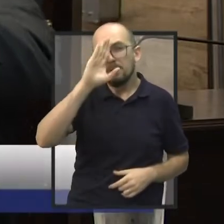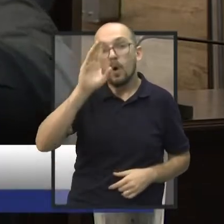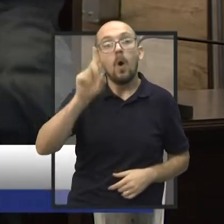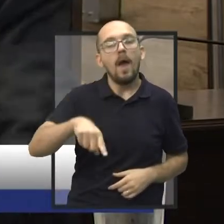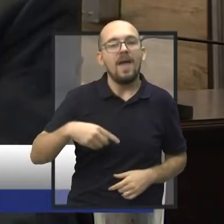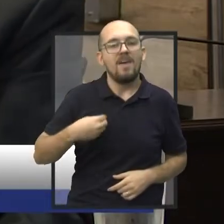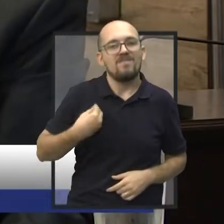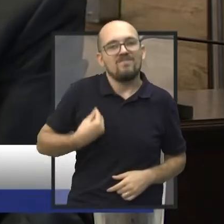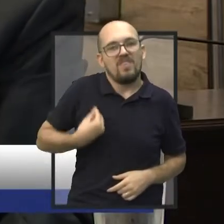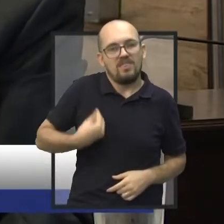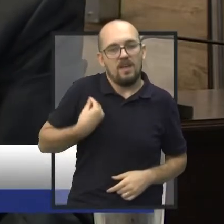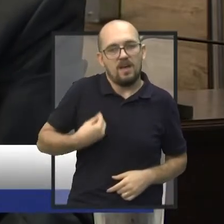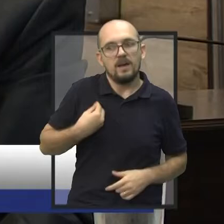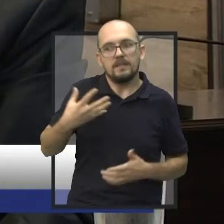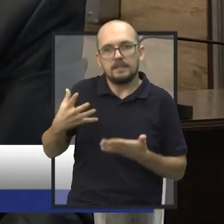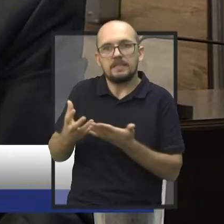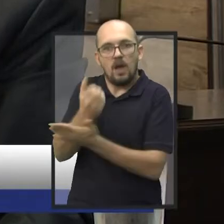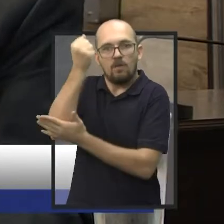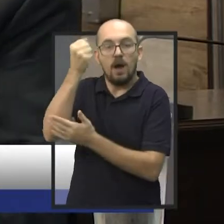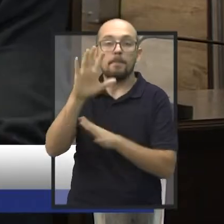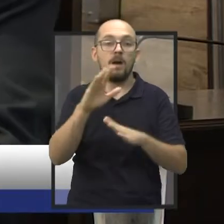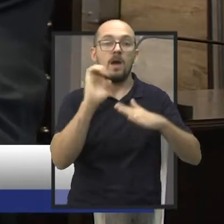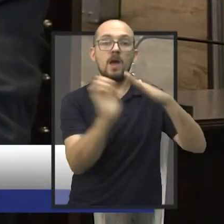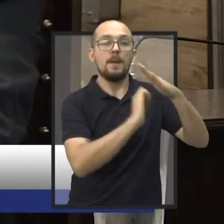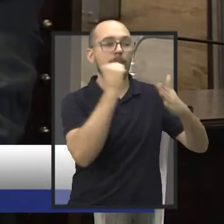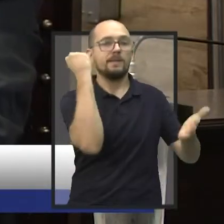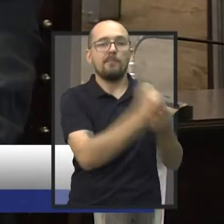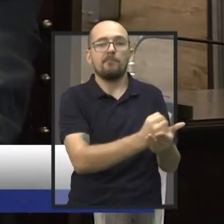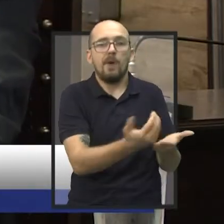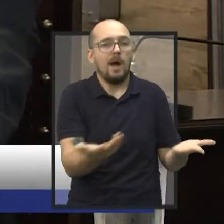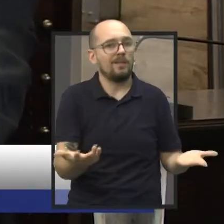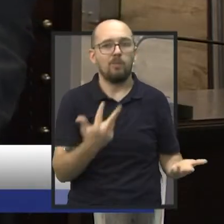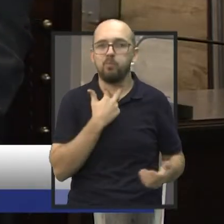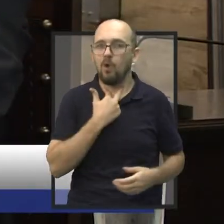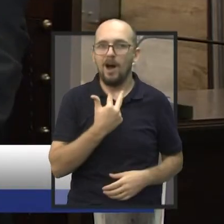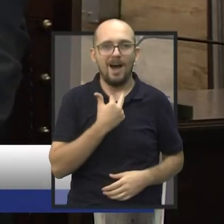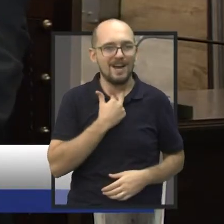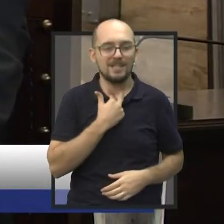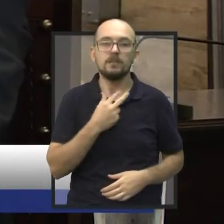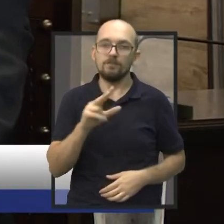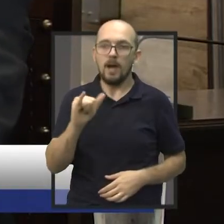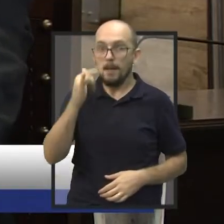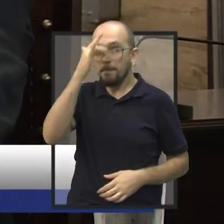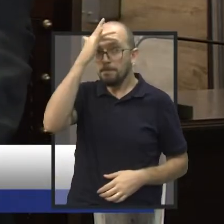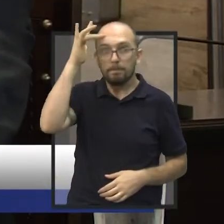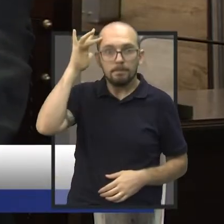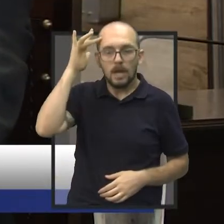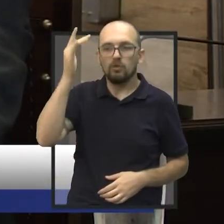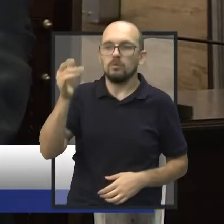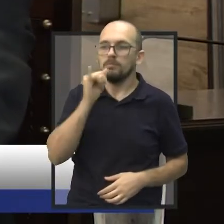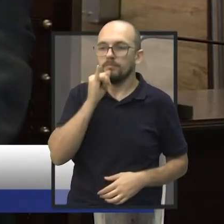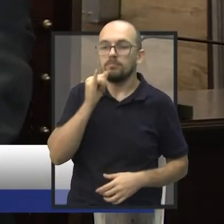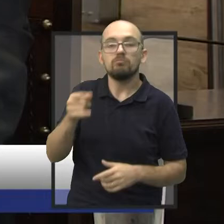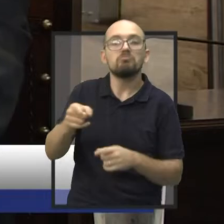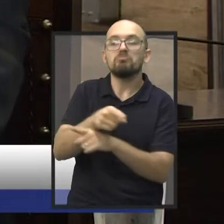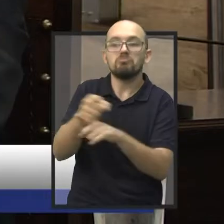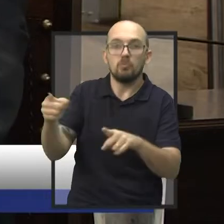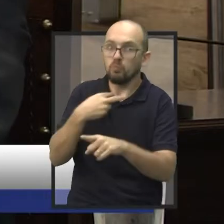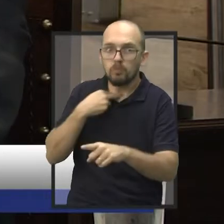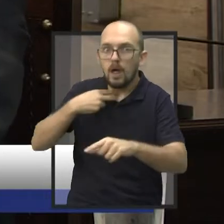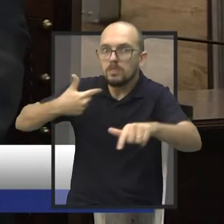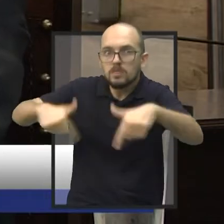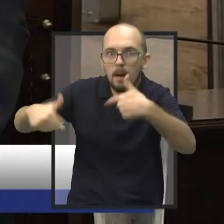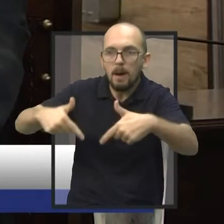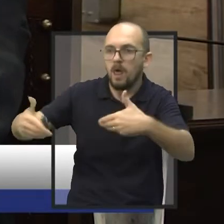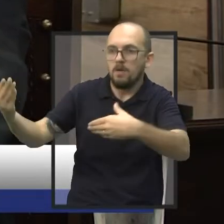vidas sem matar as empresas, né? Por quê? Porque isso também você vai matar as pessoas na medida que você retira delas o seu